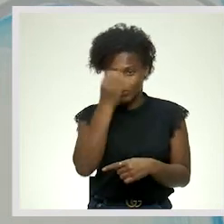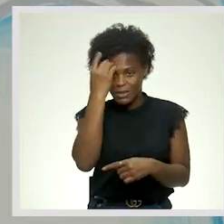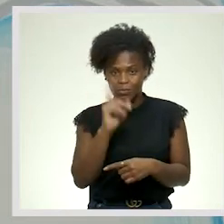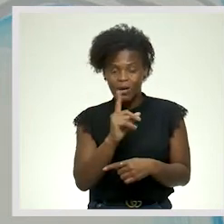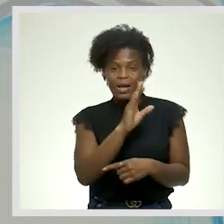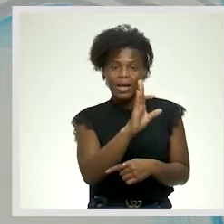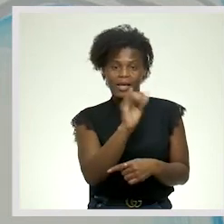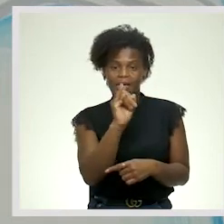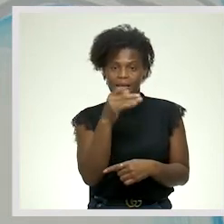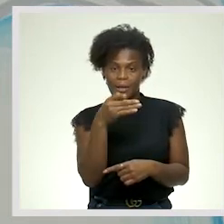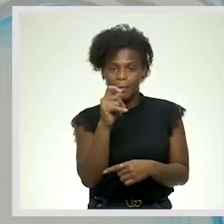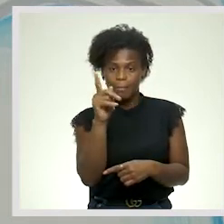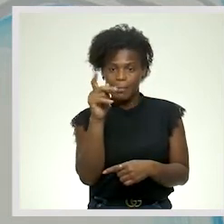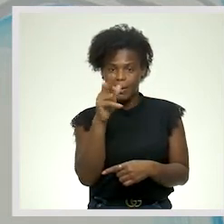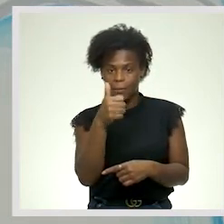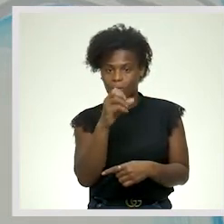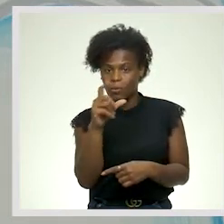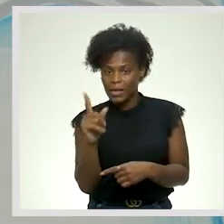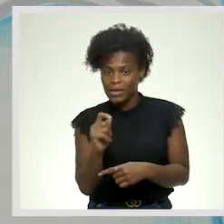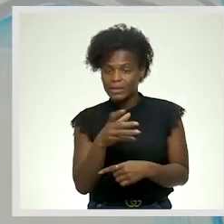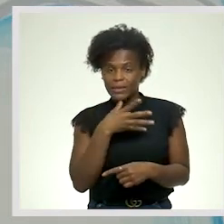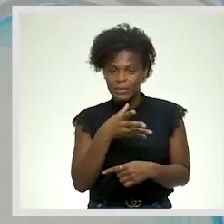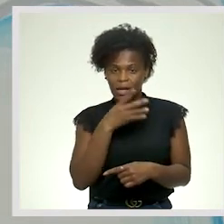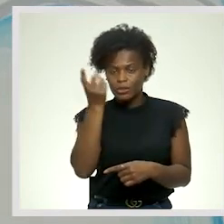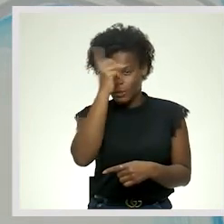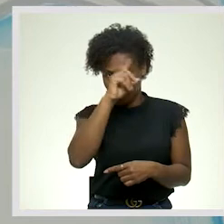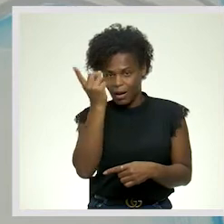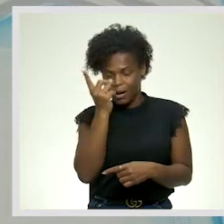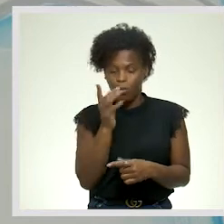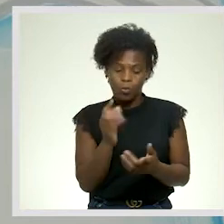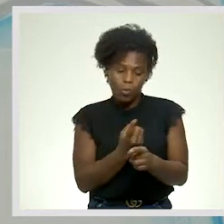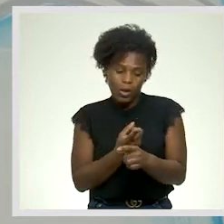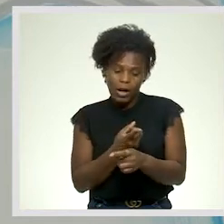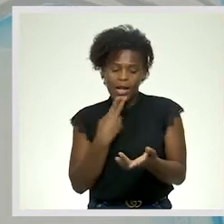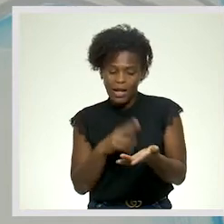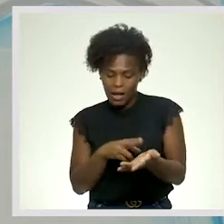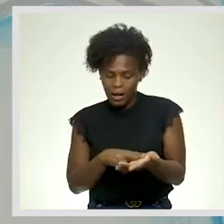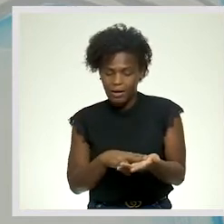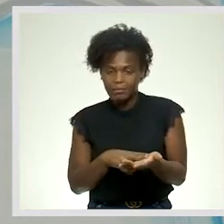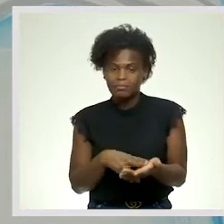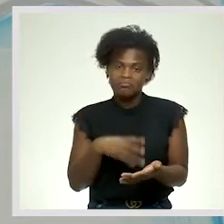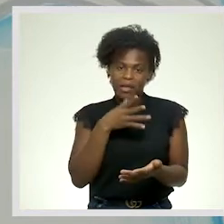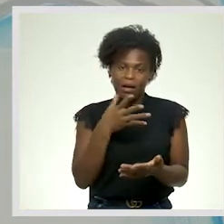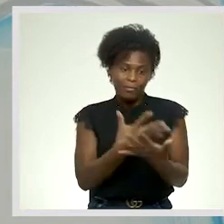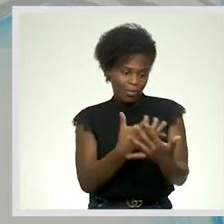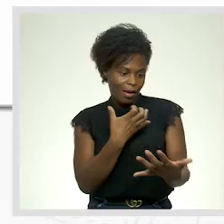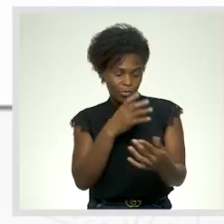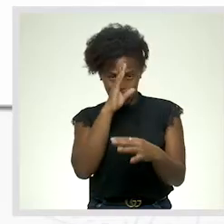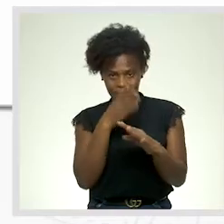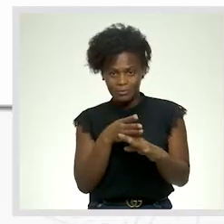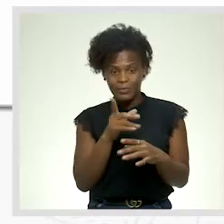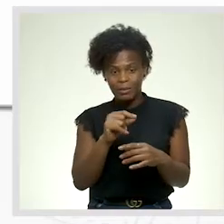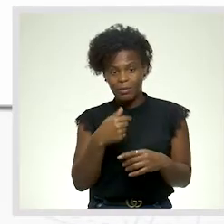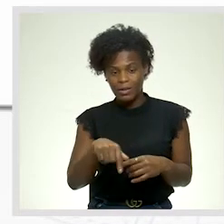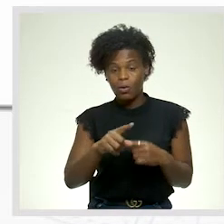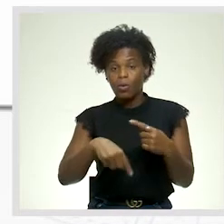Hipérbole. Exagero da realidade para realçar um facto. Nós temos também